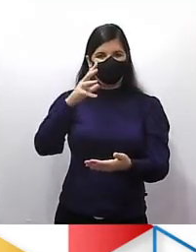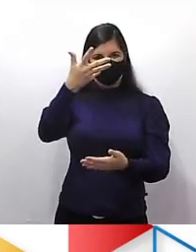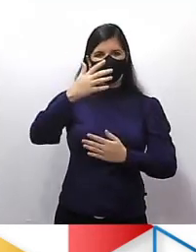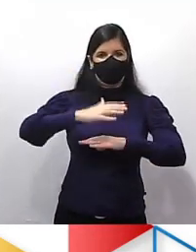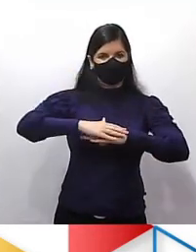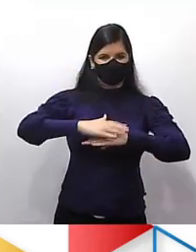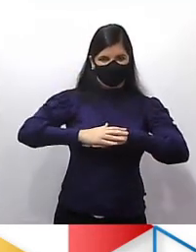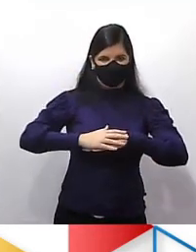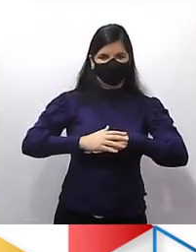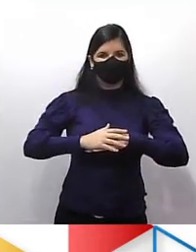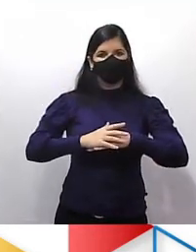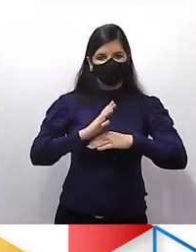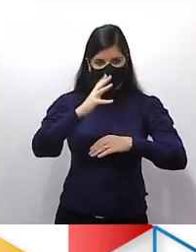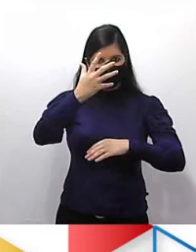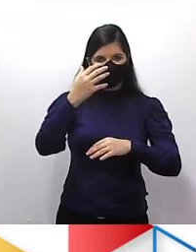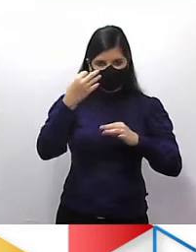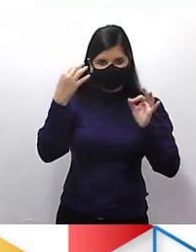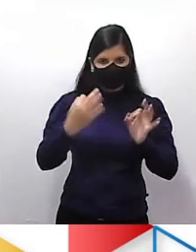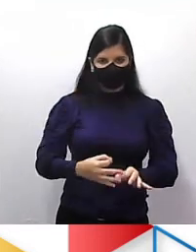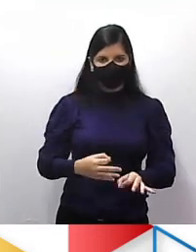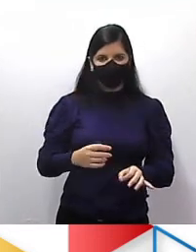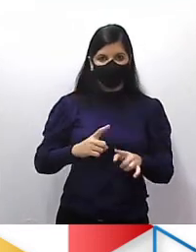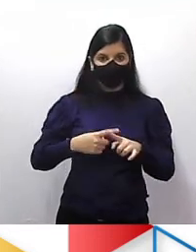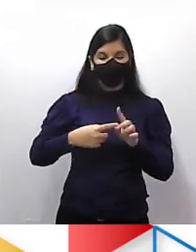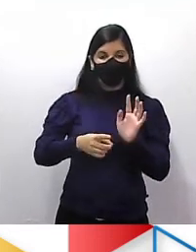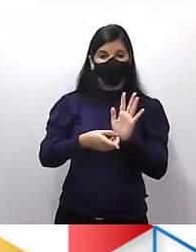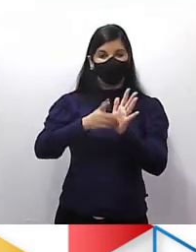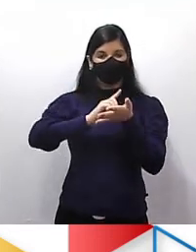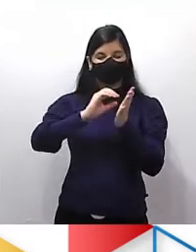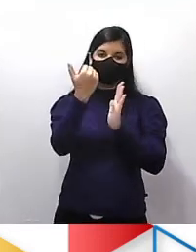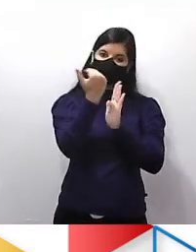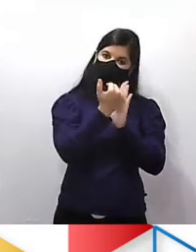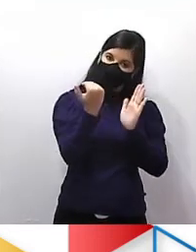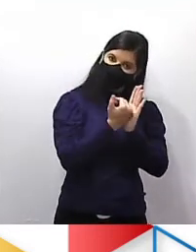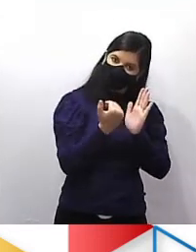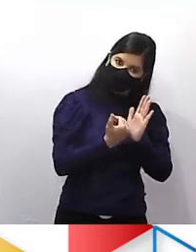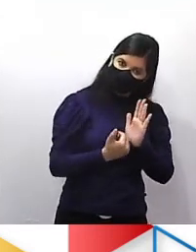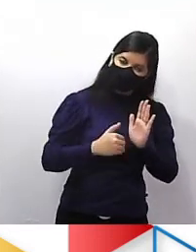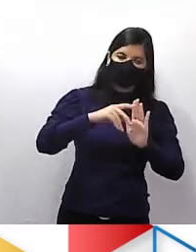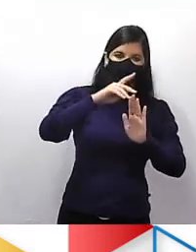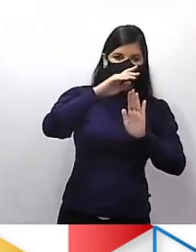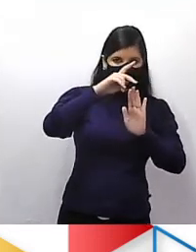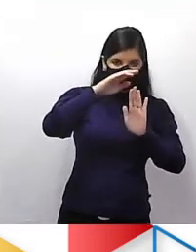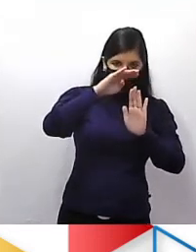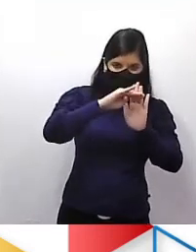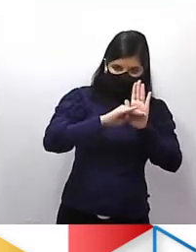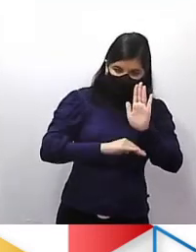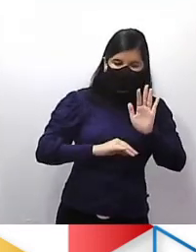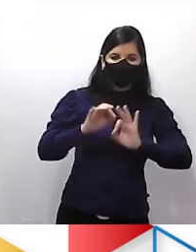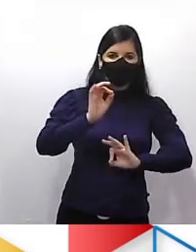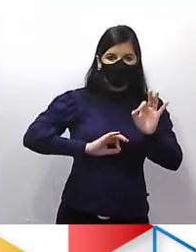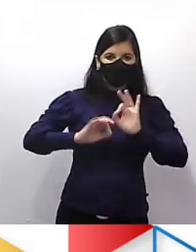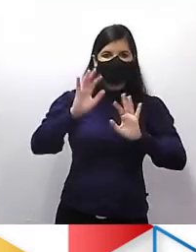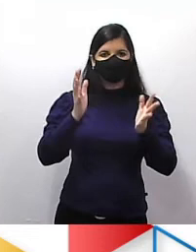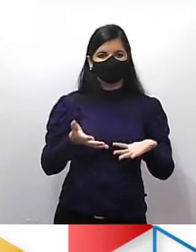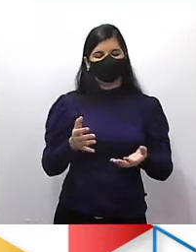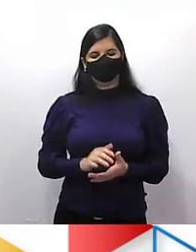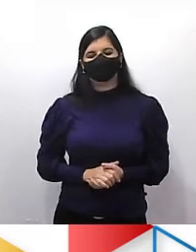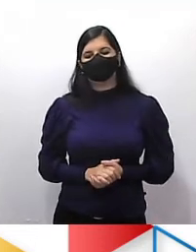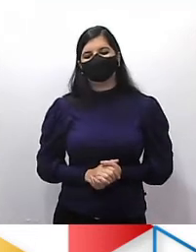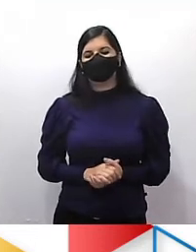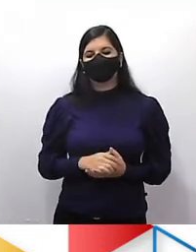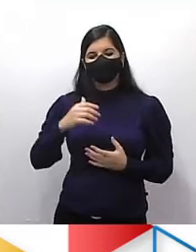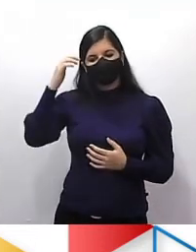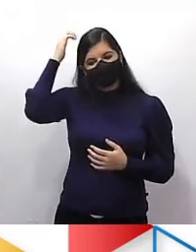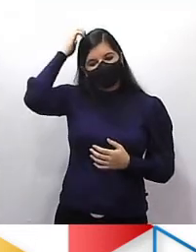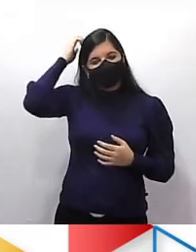fazer, aquilo vai acontecer porque você já tem um planejamento, você já tem uma previsão, você já tem uma noção, né? Dentro